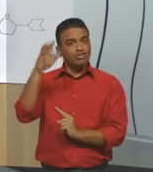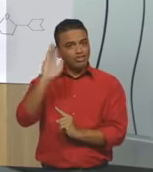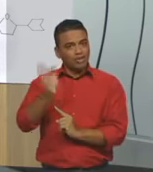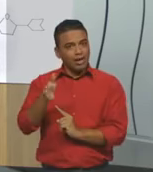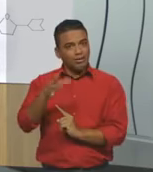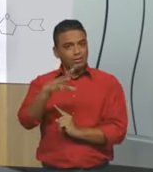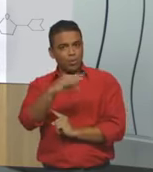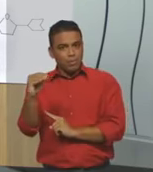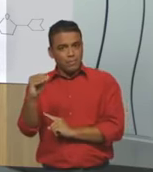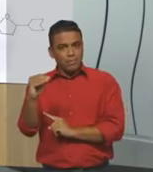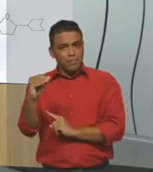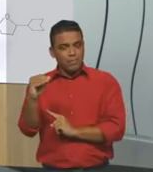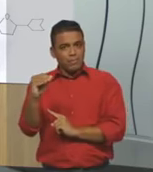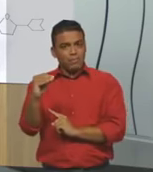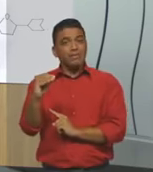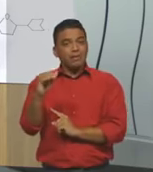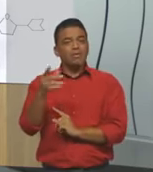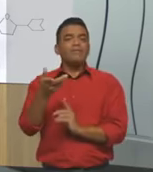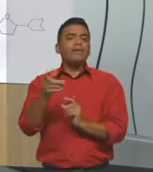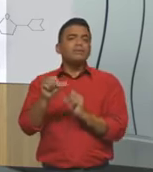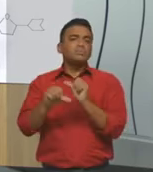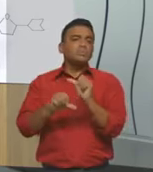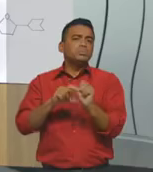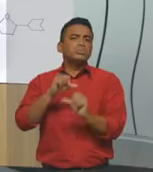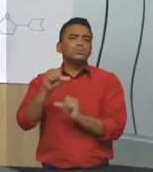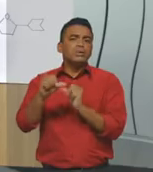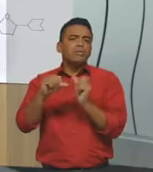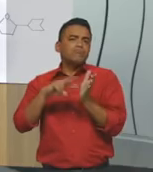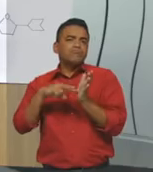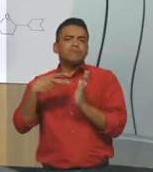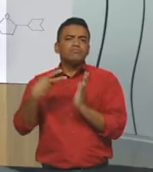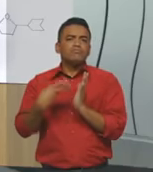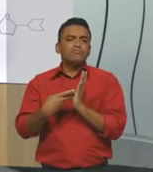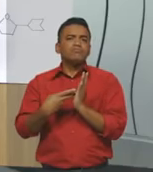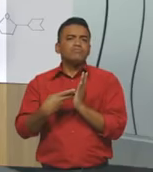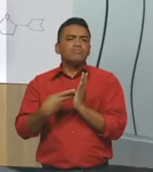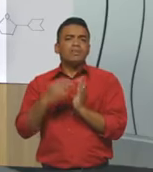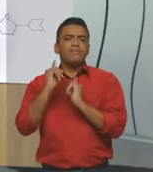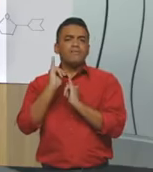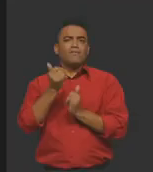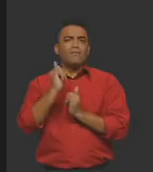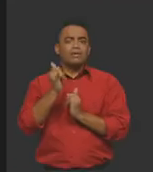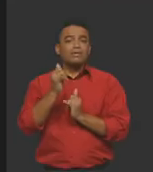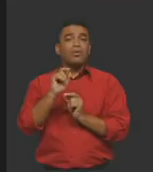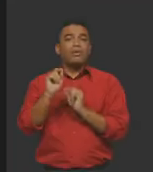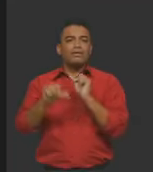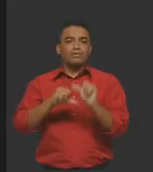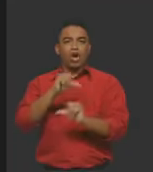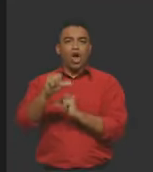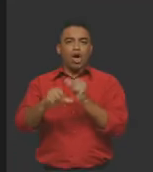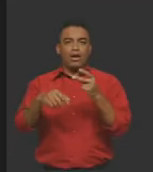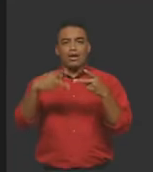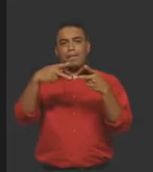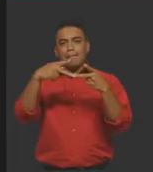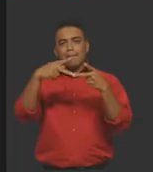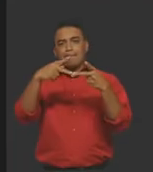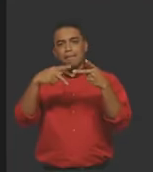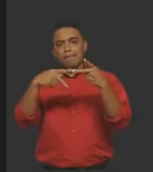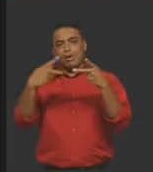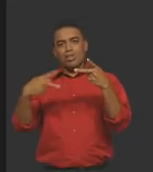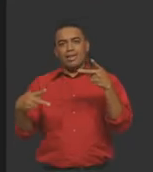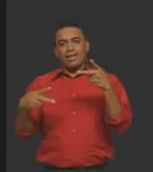quê? Traduzir essa informação em uma proteína. Esse processo,